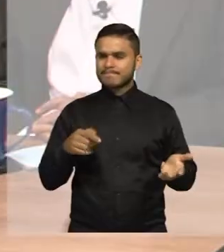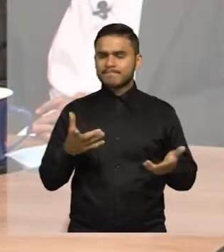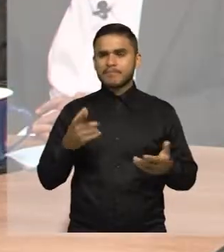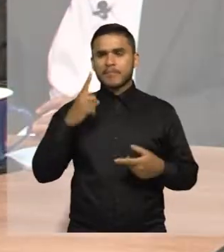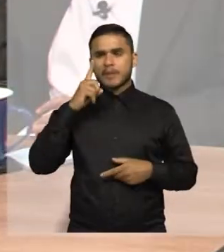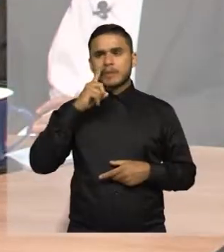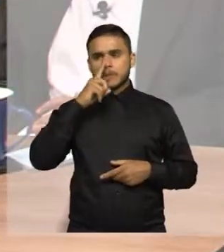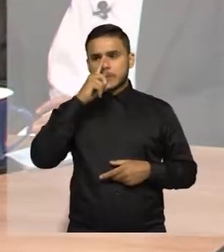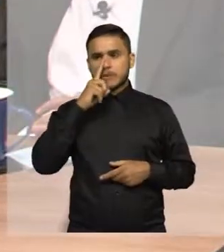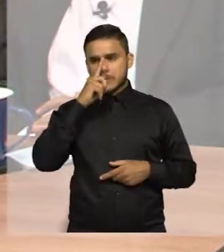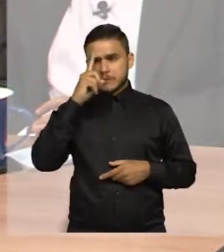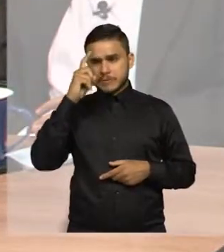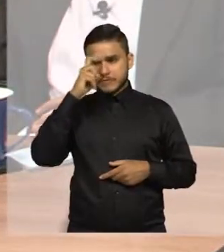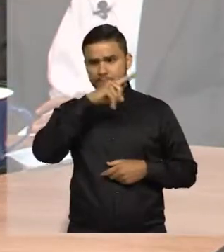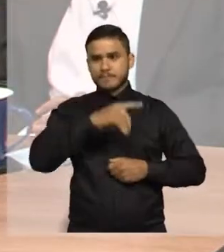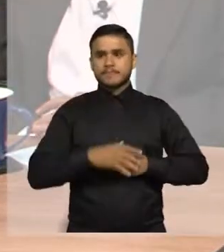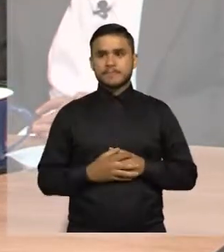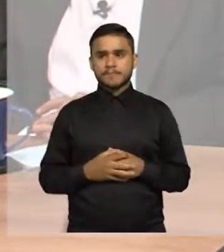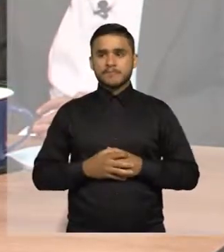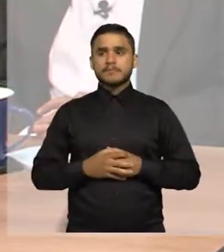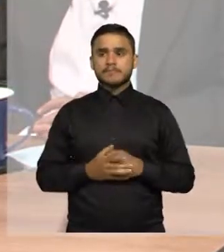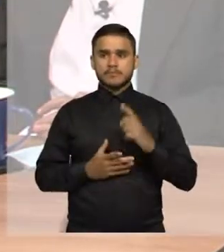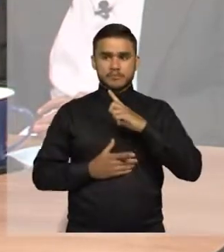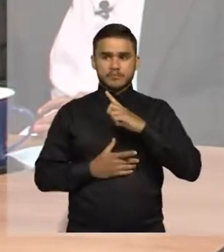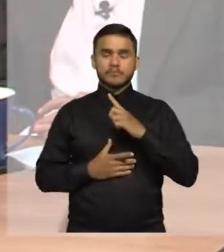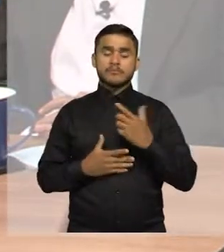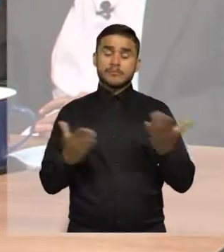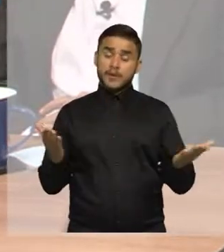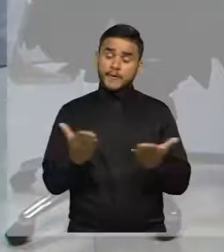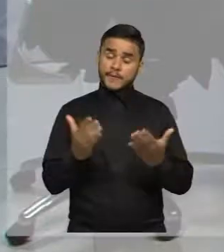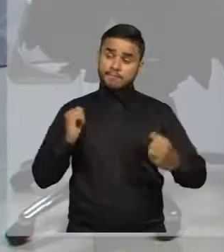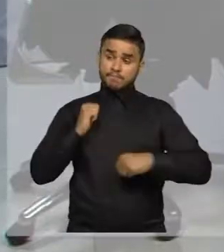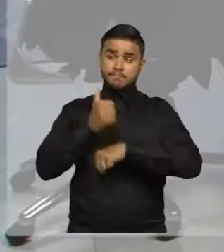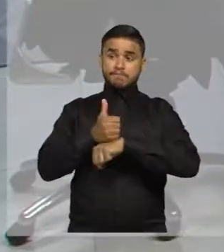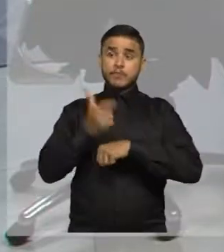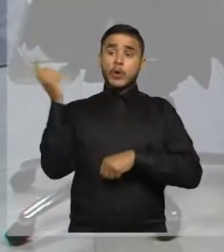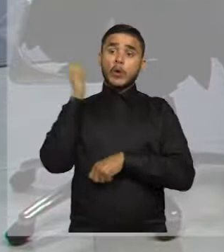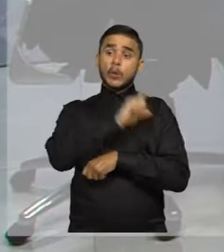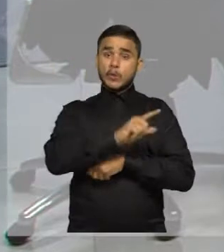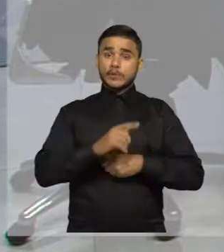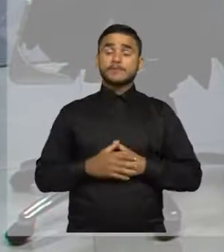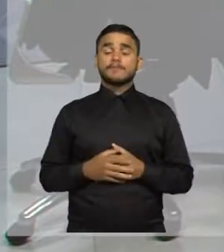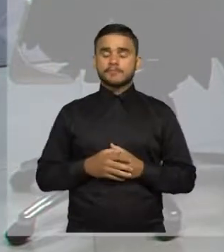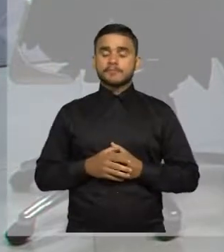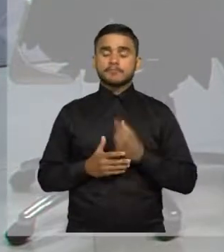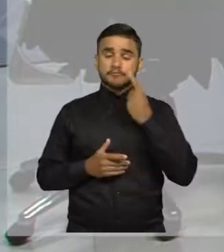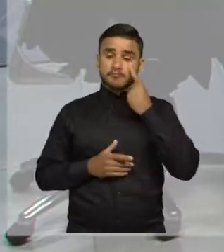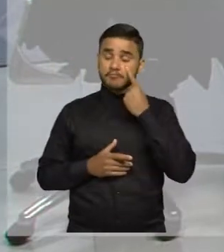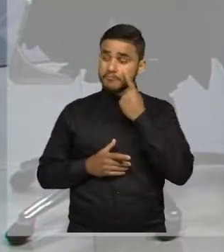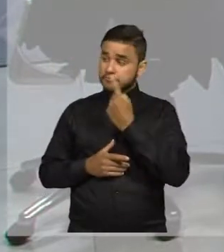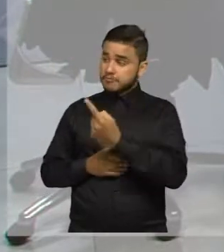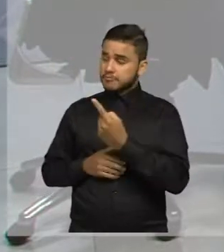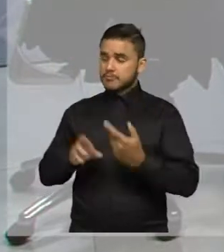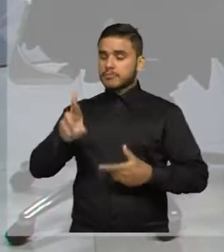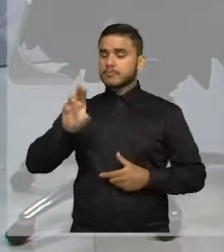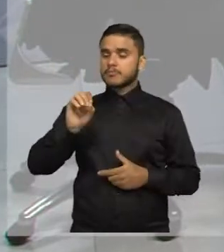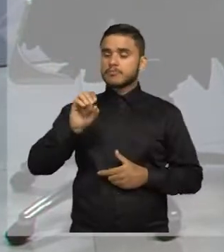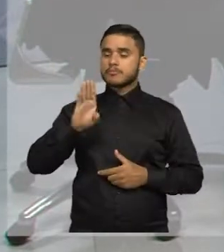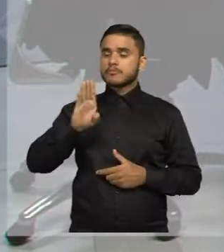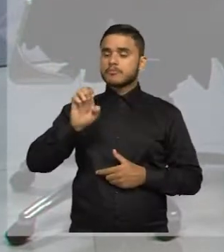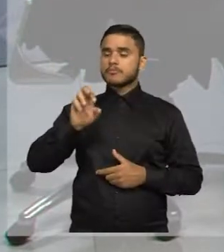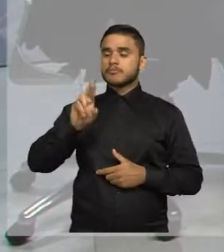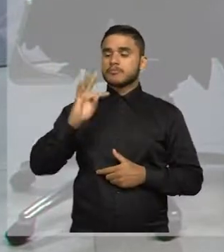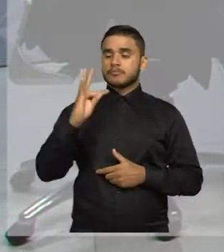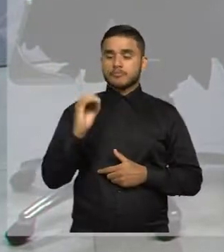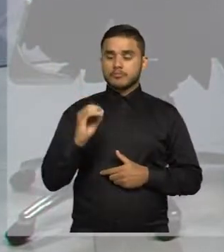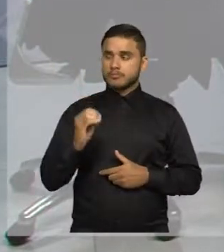que a nação brasileira correria ao elegê-lo. Ele já está eleito. Eu quero começar exatamente com isso. Professor Roberto,